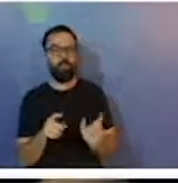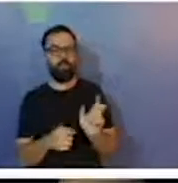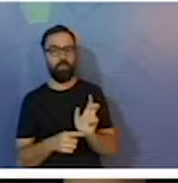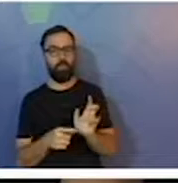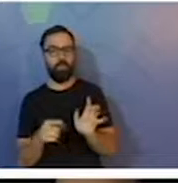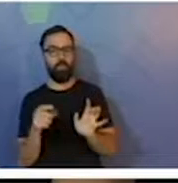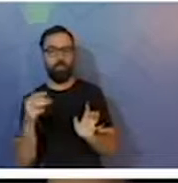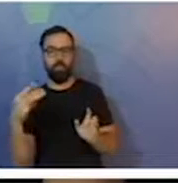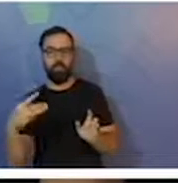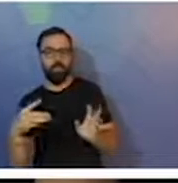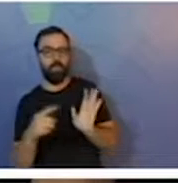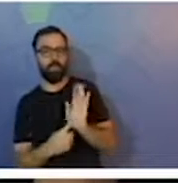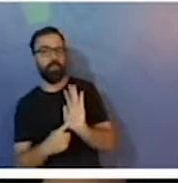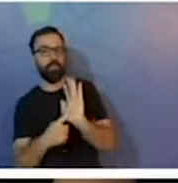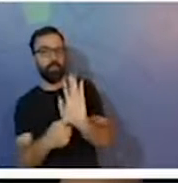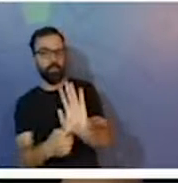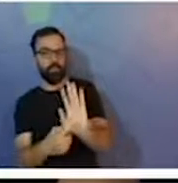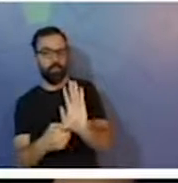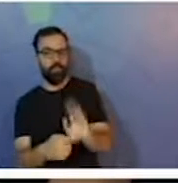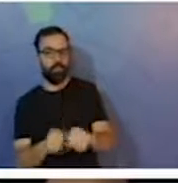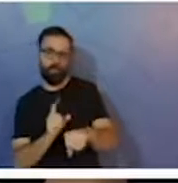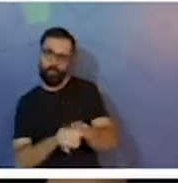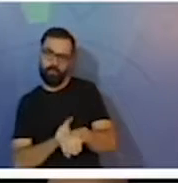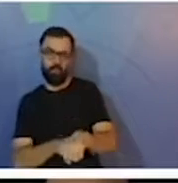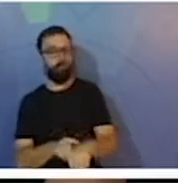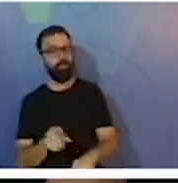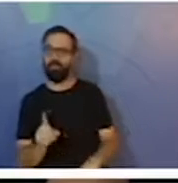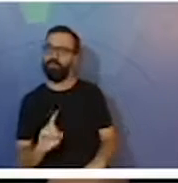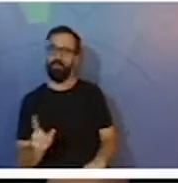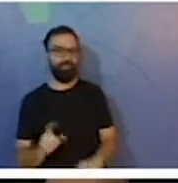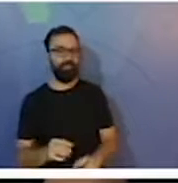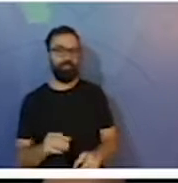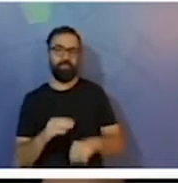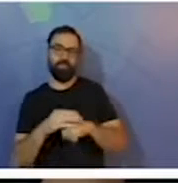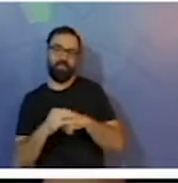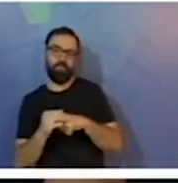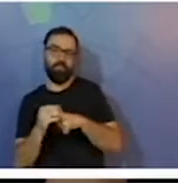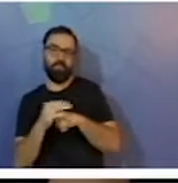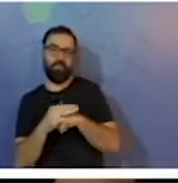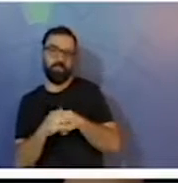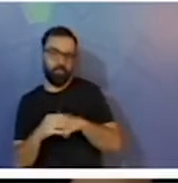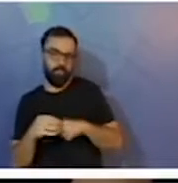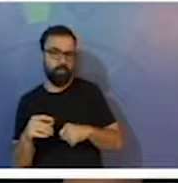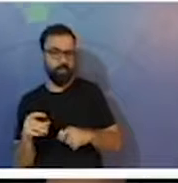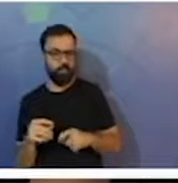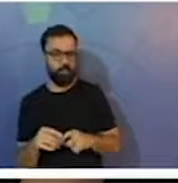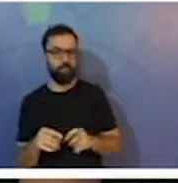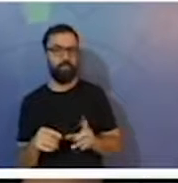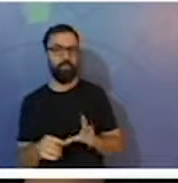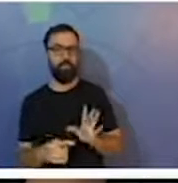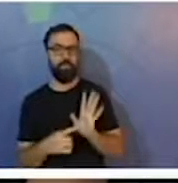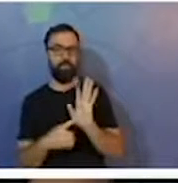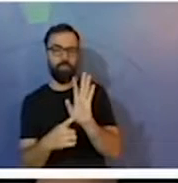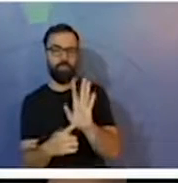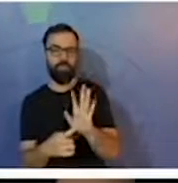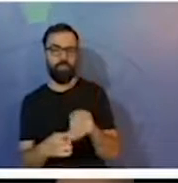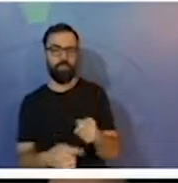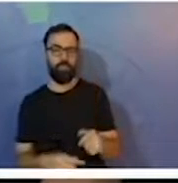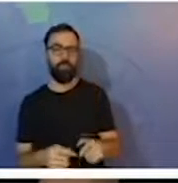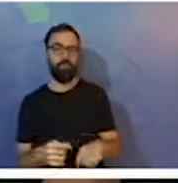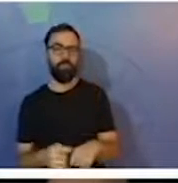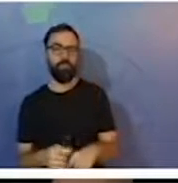não delicadamente a gente acabou de falar dele é modo Tá certo então tirando